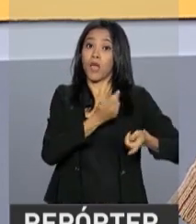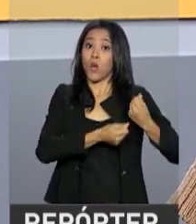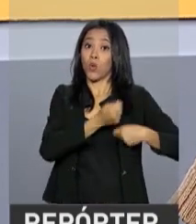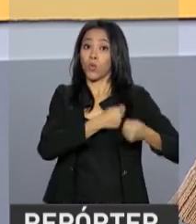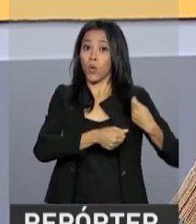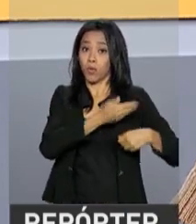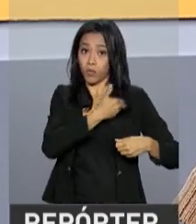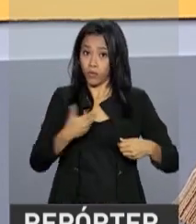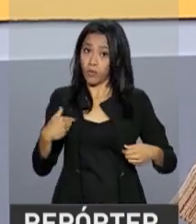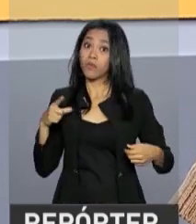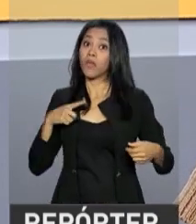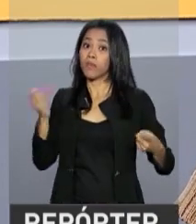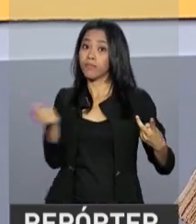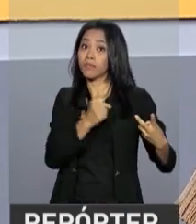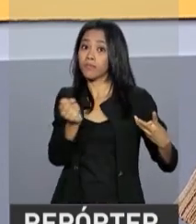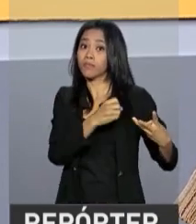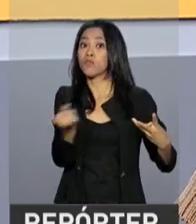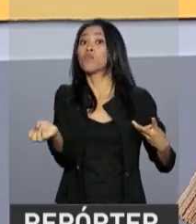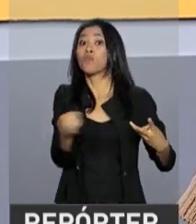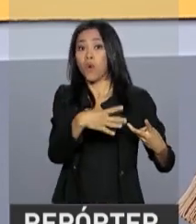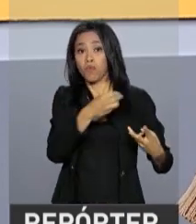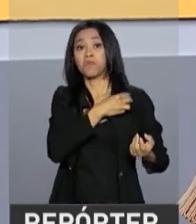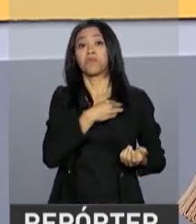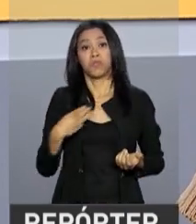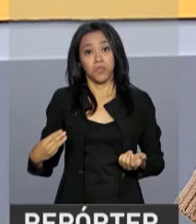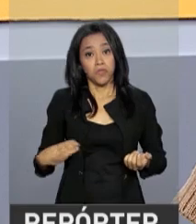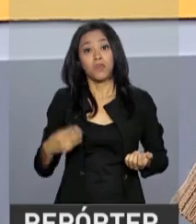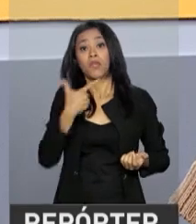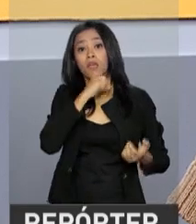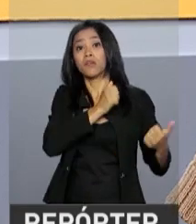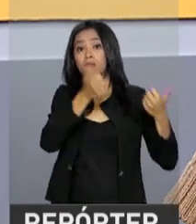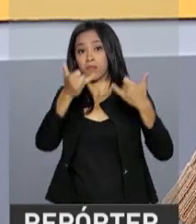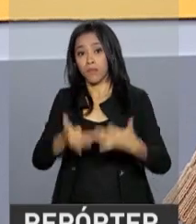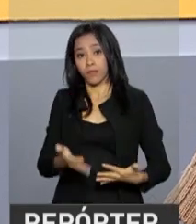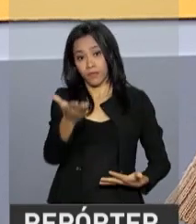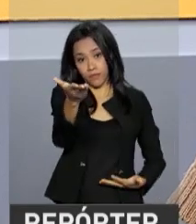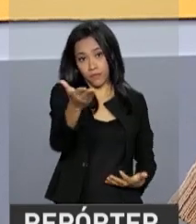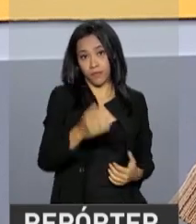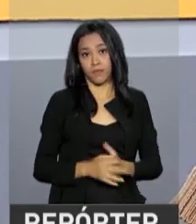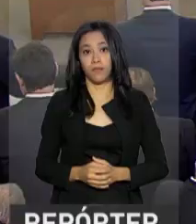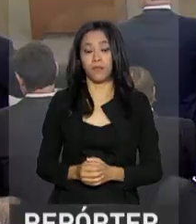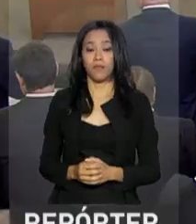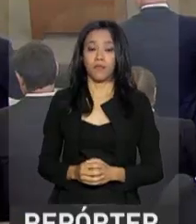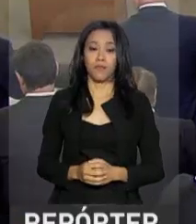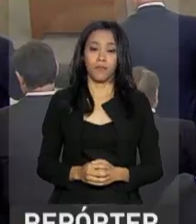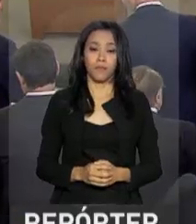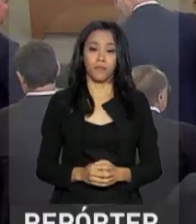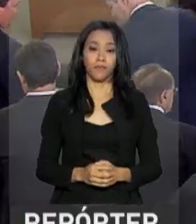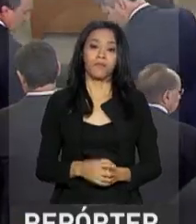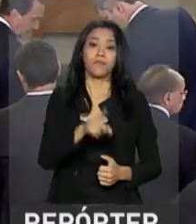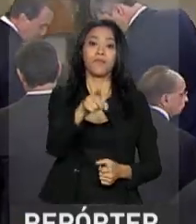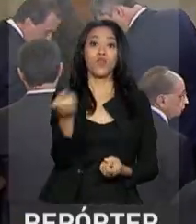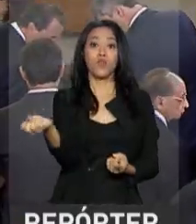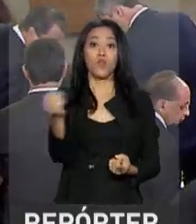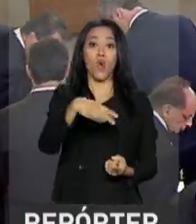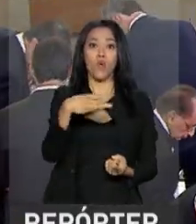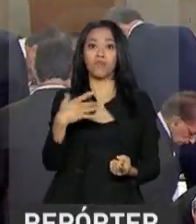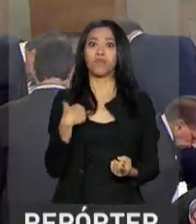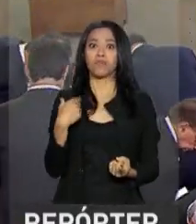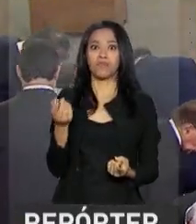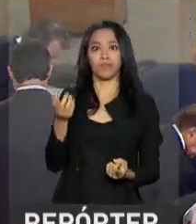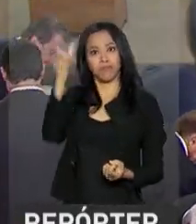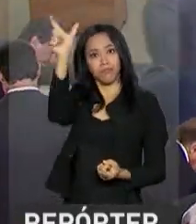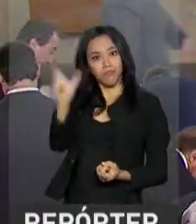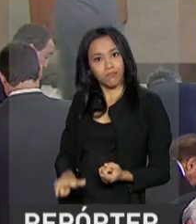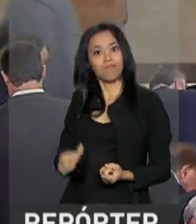conta com novos ministros quem mostra pra gente é o repórter paulo la sálvia novas caras da equipe econômica